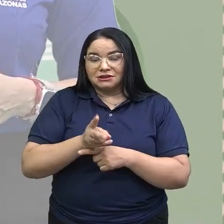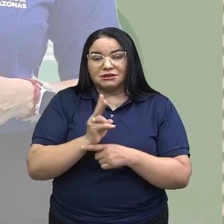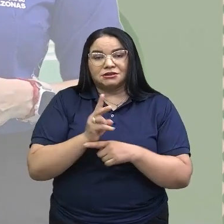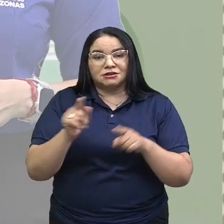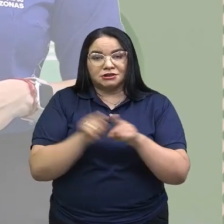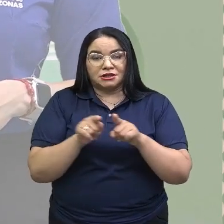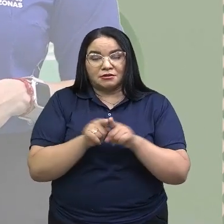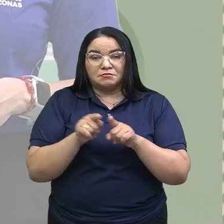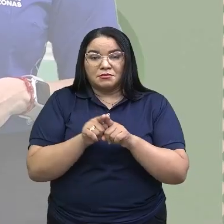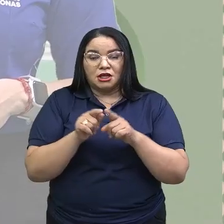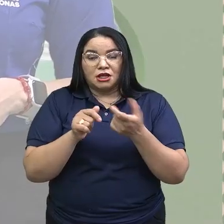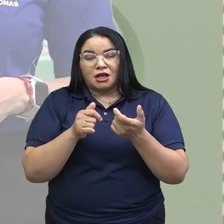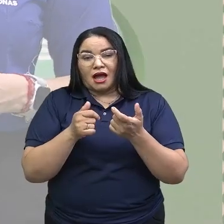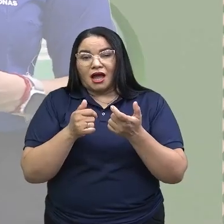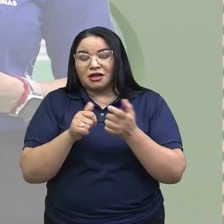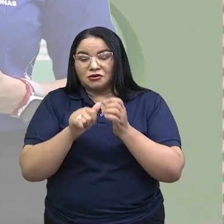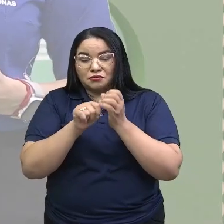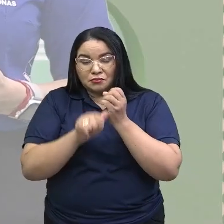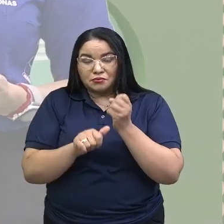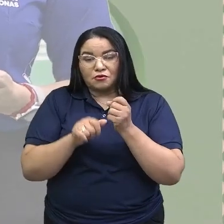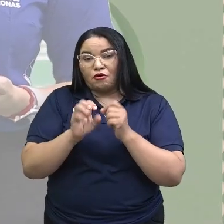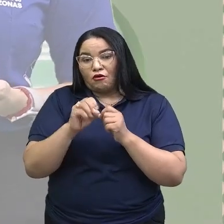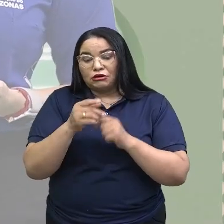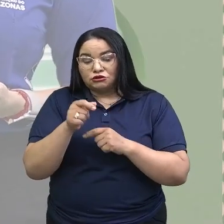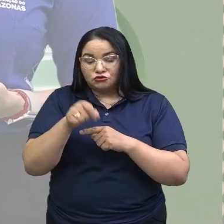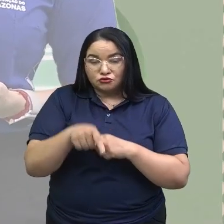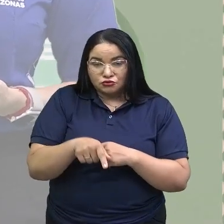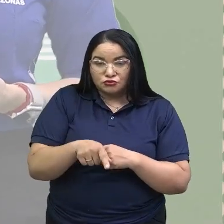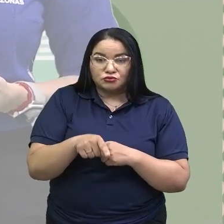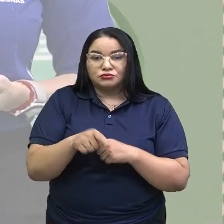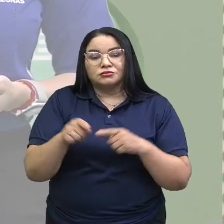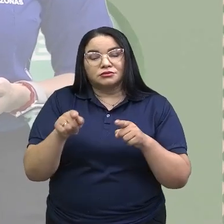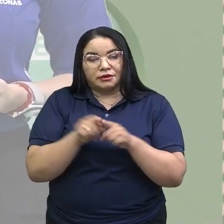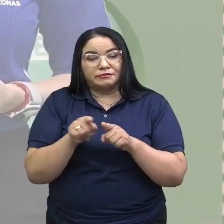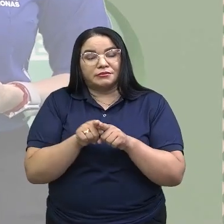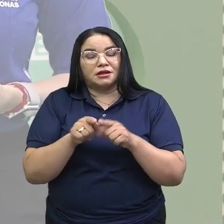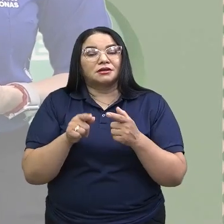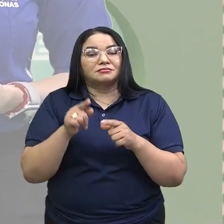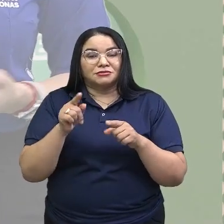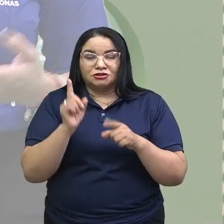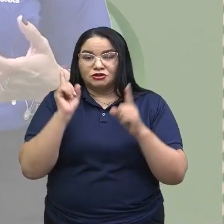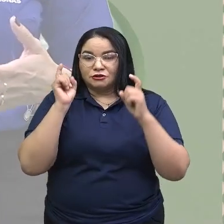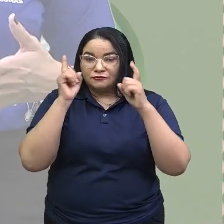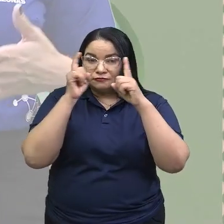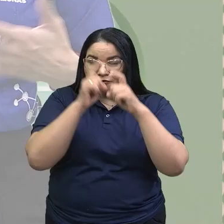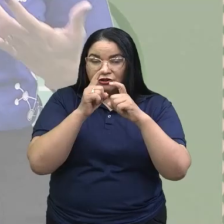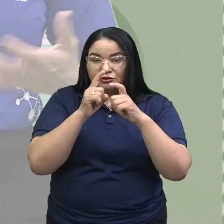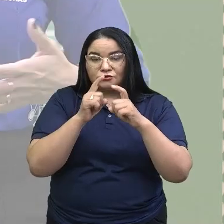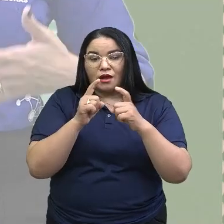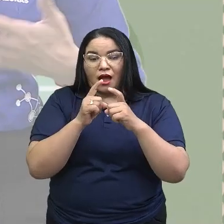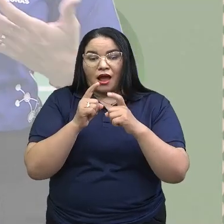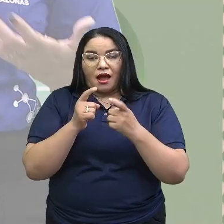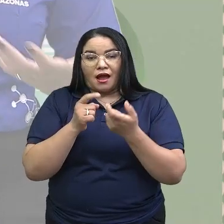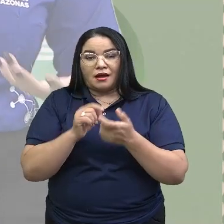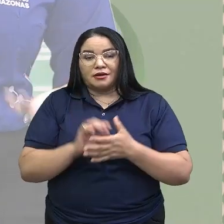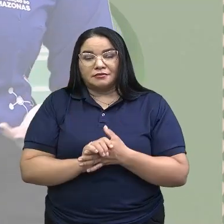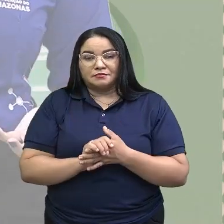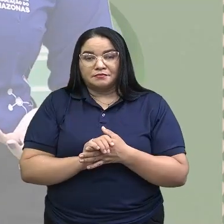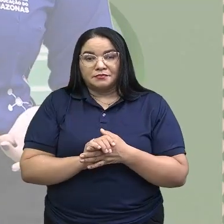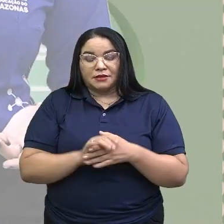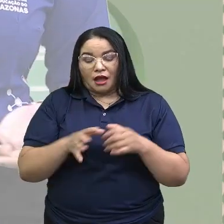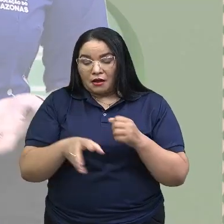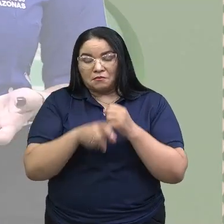né, relacionados à incontinência urinária e fecal, né? A gente está falando aqui do fato